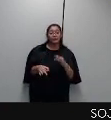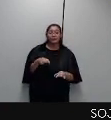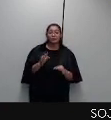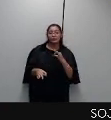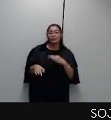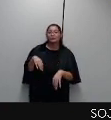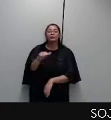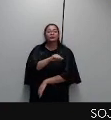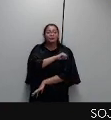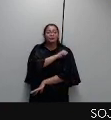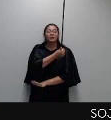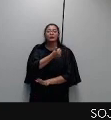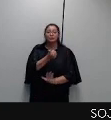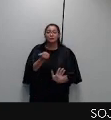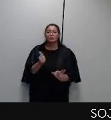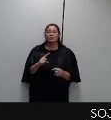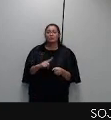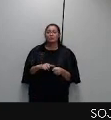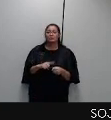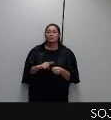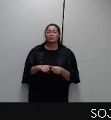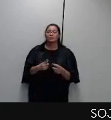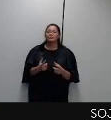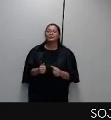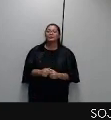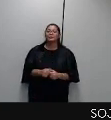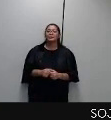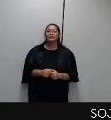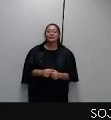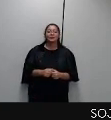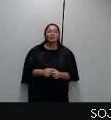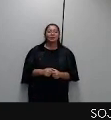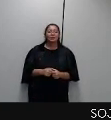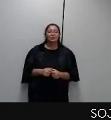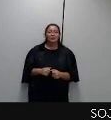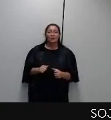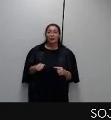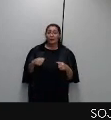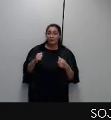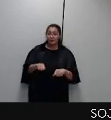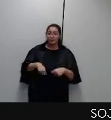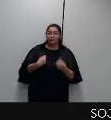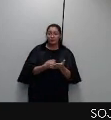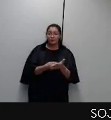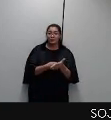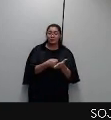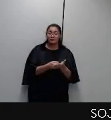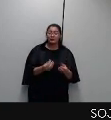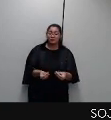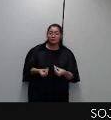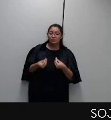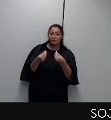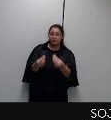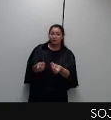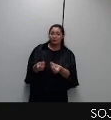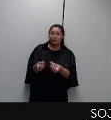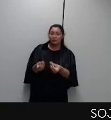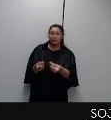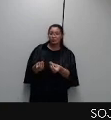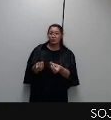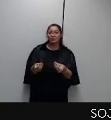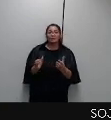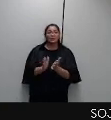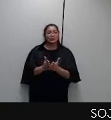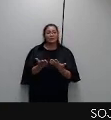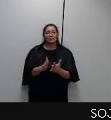Janeiro a questão relacionada a autorização dada pelo pelo o em caráter precário para o exercício das